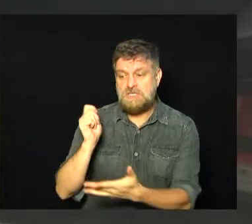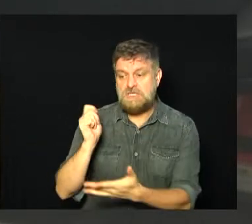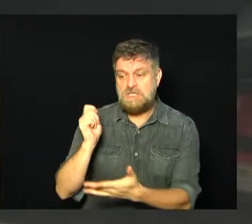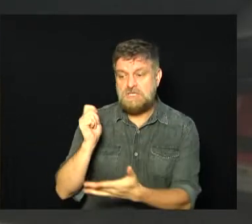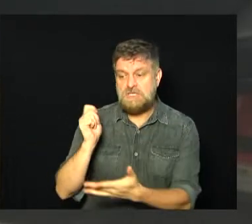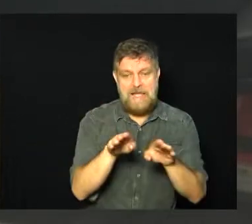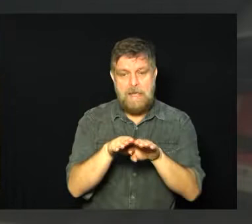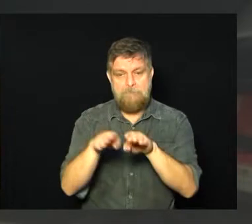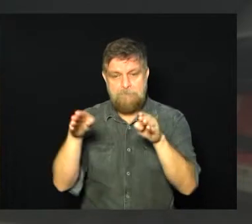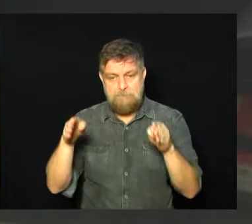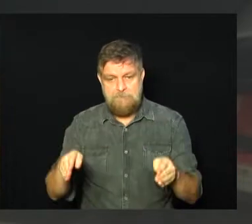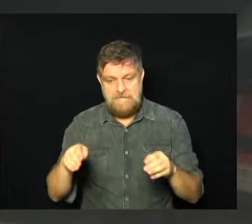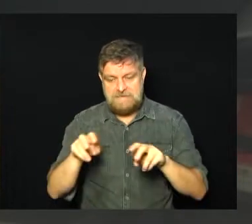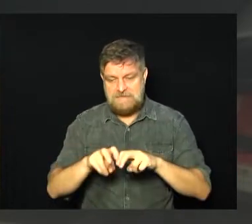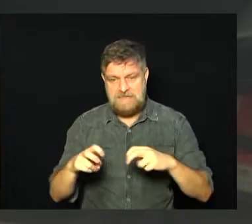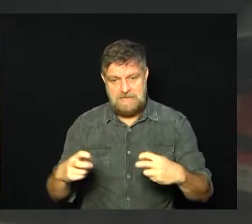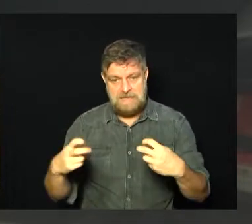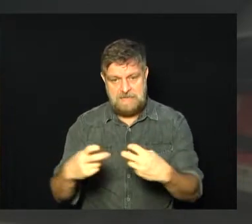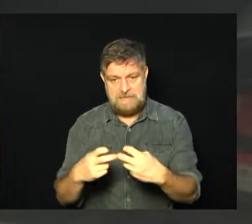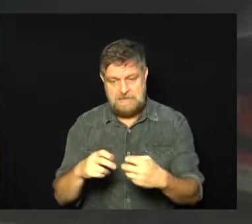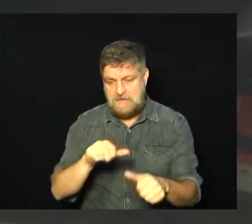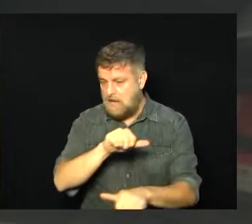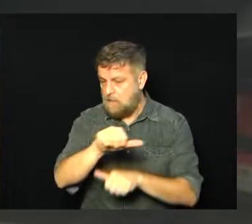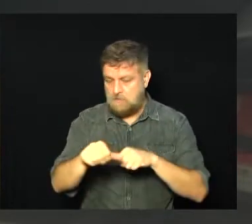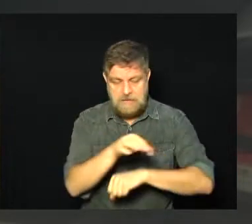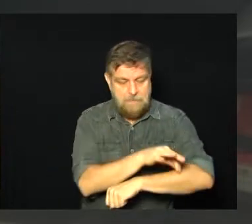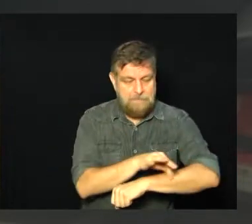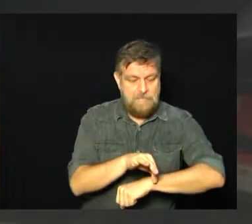e cadeiras para metro quadrado, da mesma